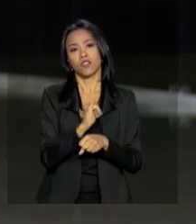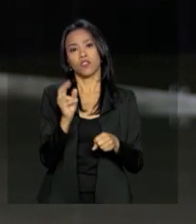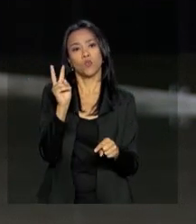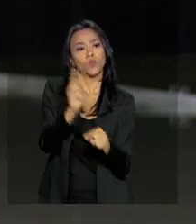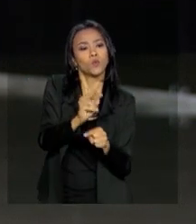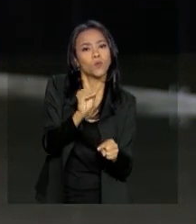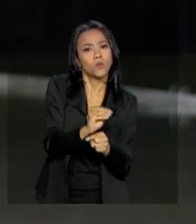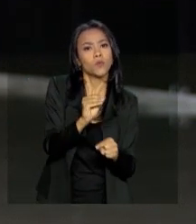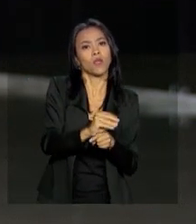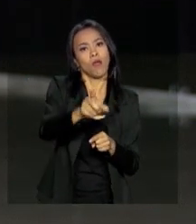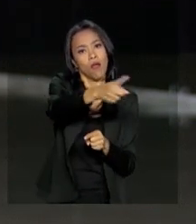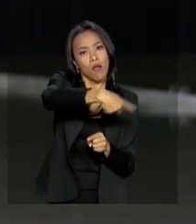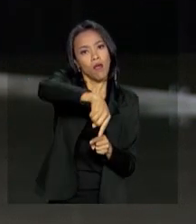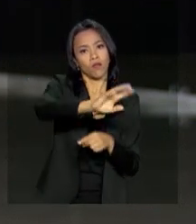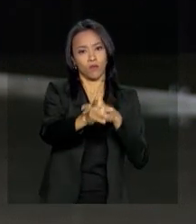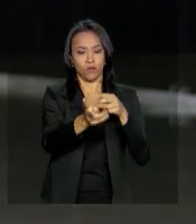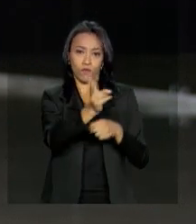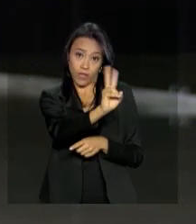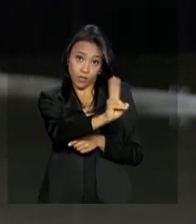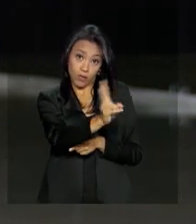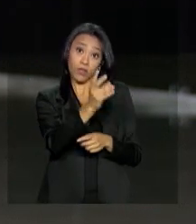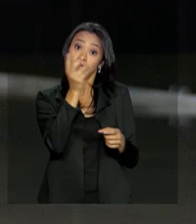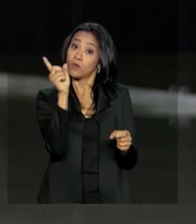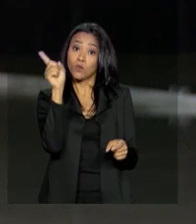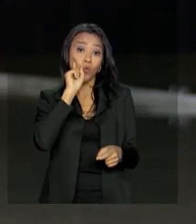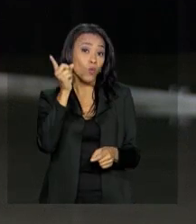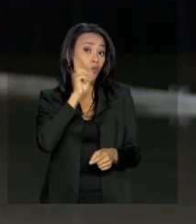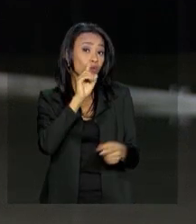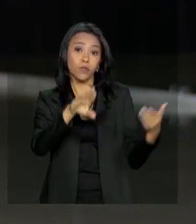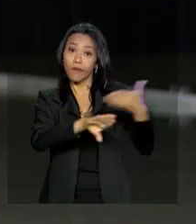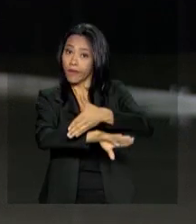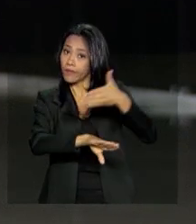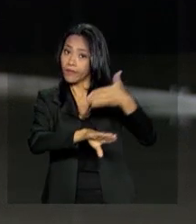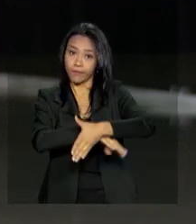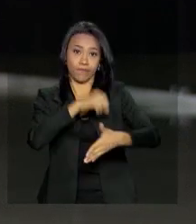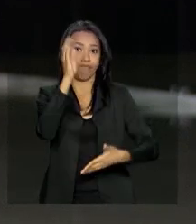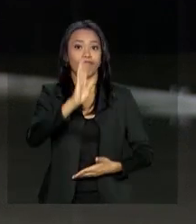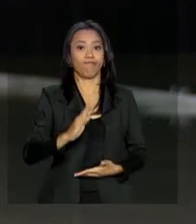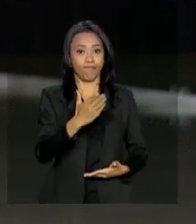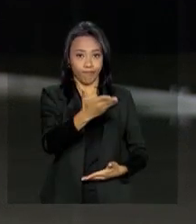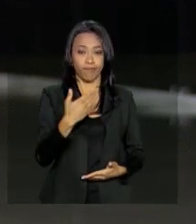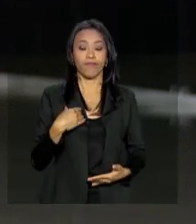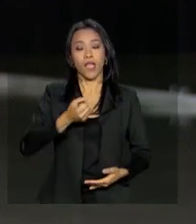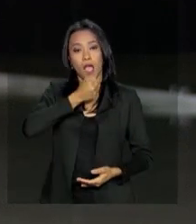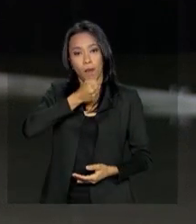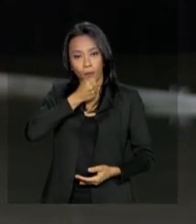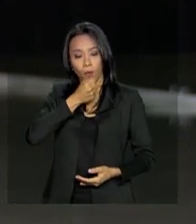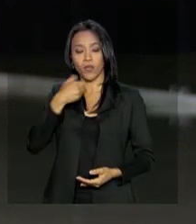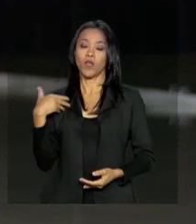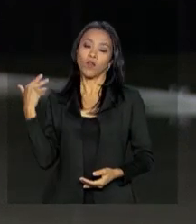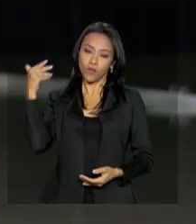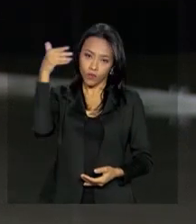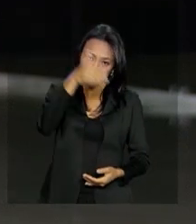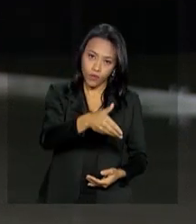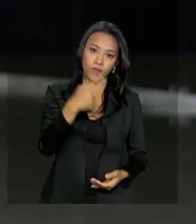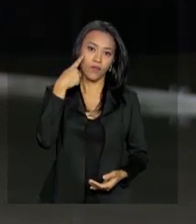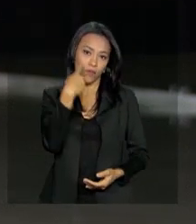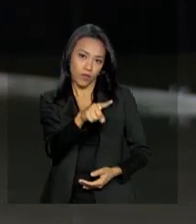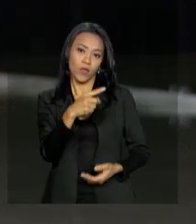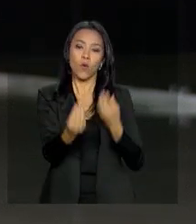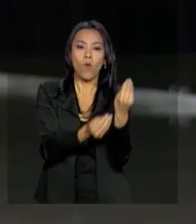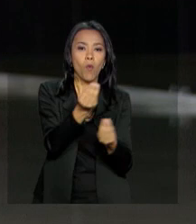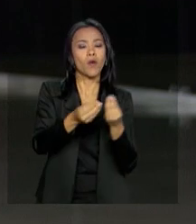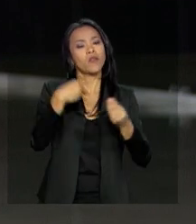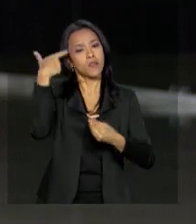venezuelanos que todos os dias cruzam a fronteira do país a repórter luana karen acompanhou esse trabalho em pacaraíma